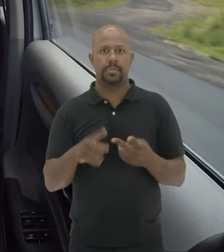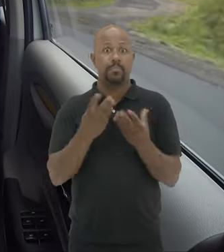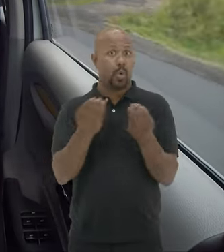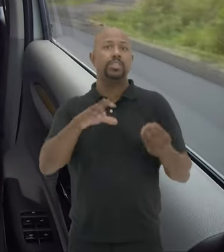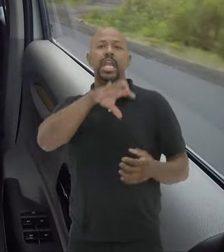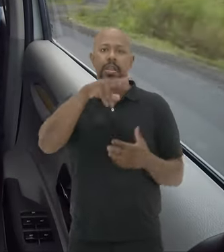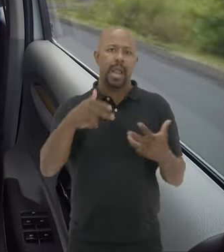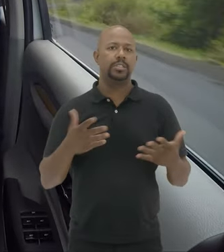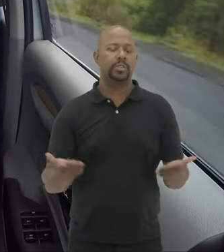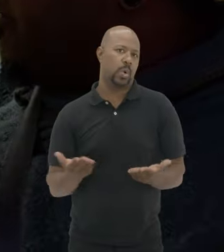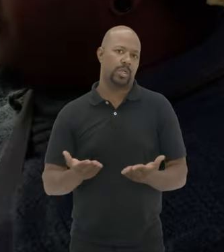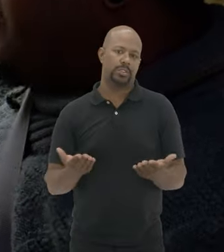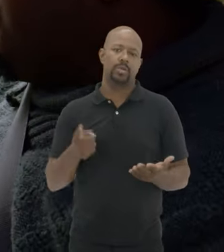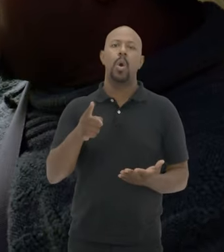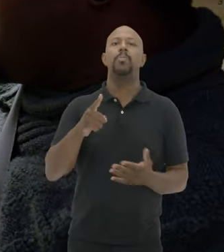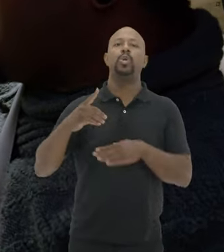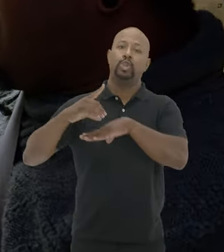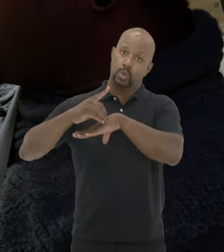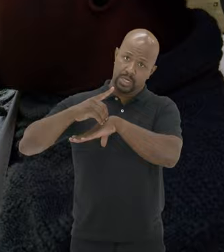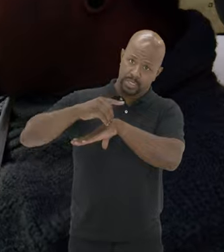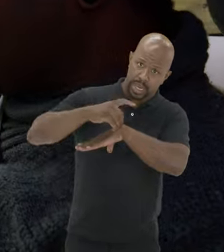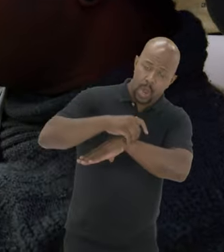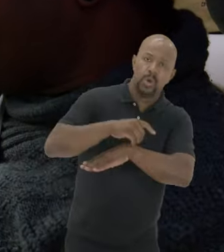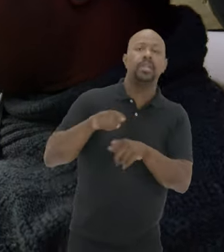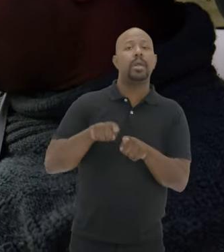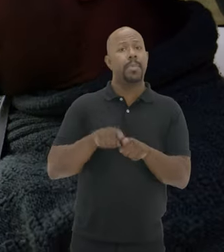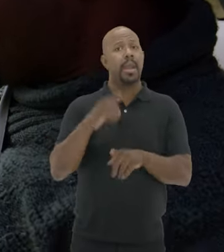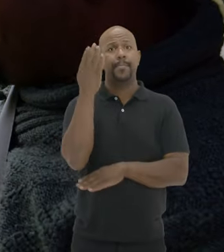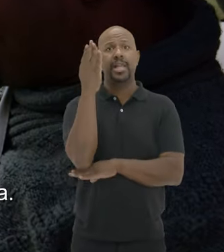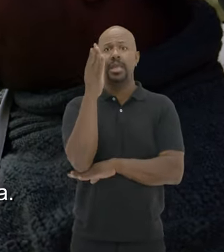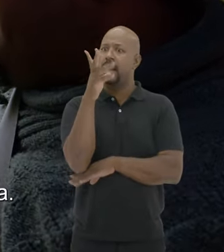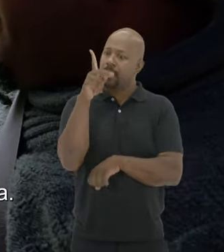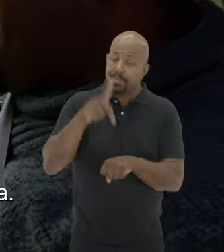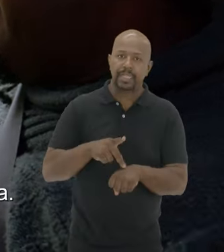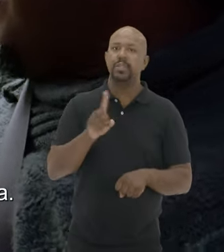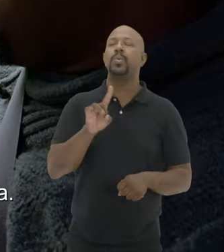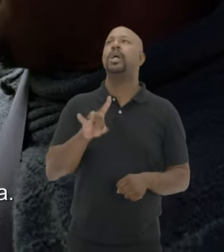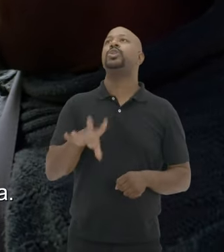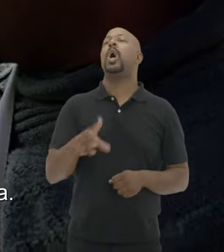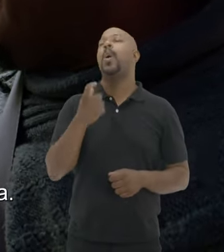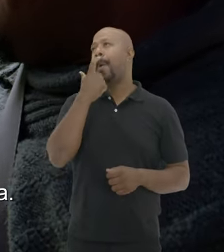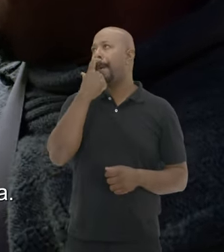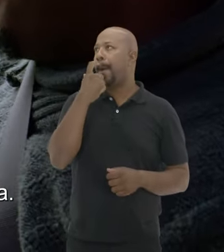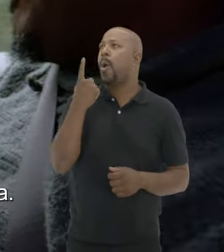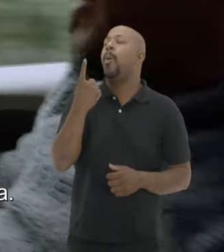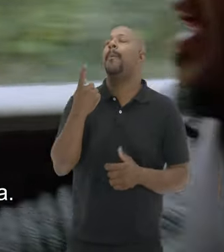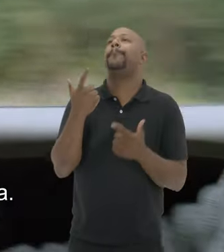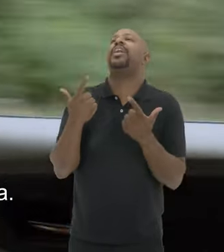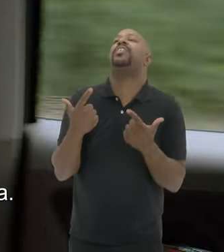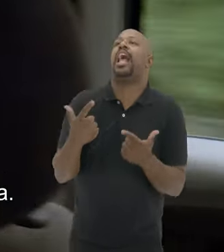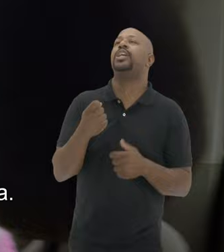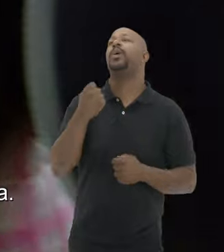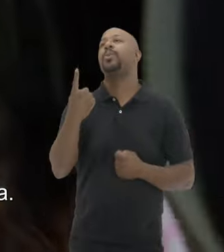muitos animais que hoje nós conhecemos como dinossauros e a Madeira petrificada Então não é só um vamos dizer um